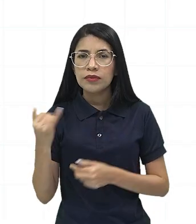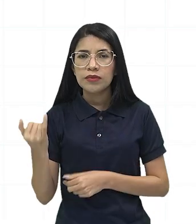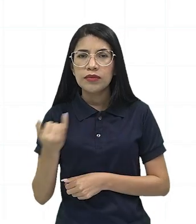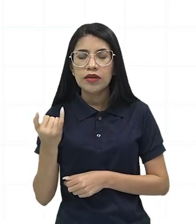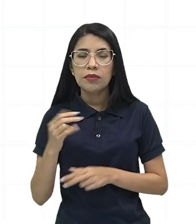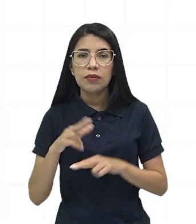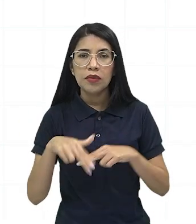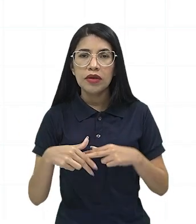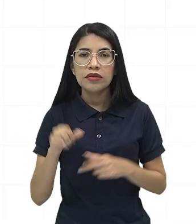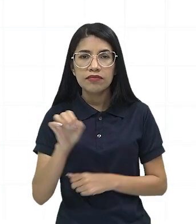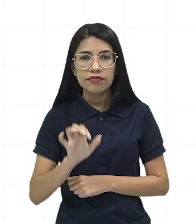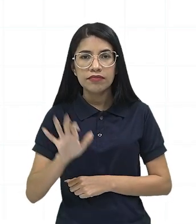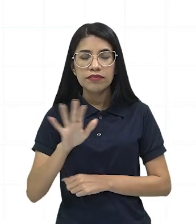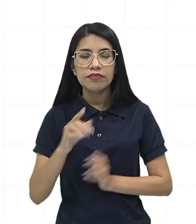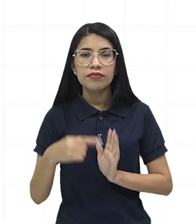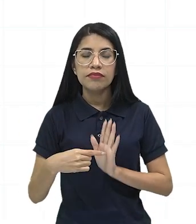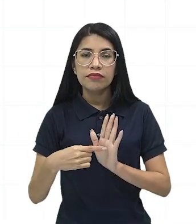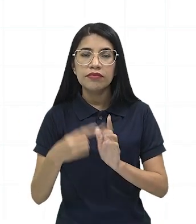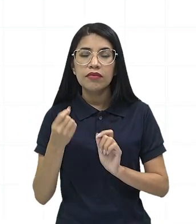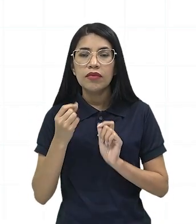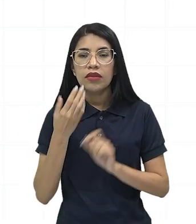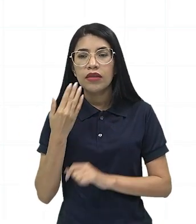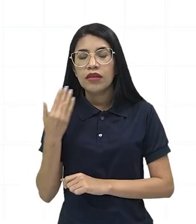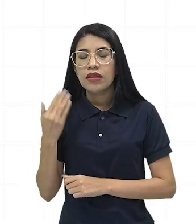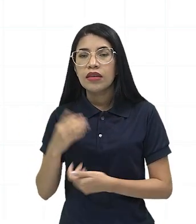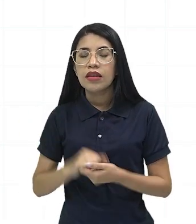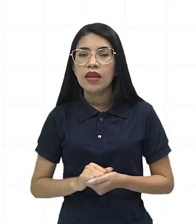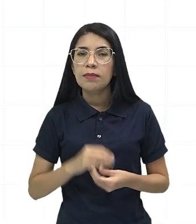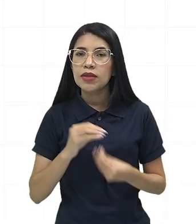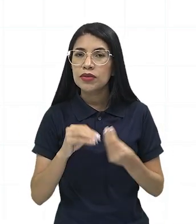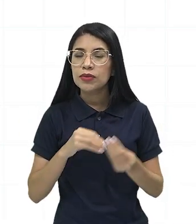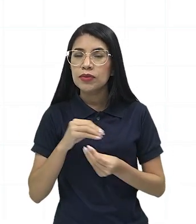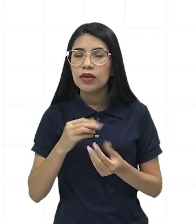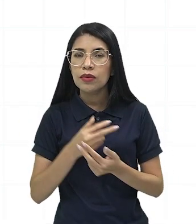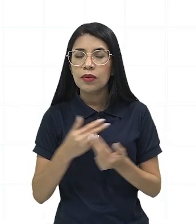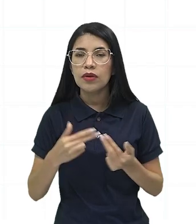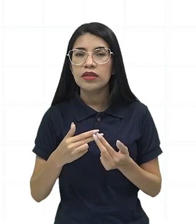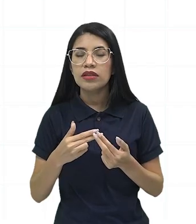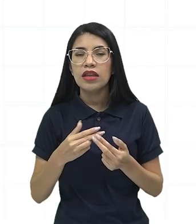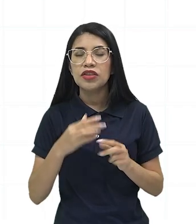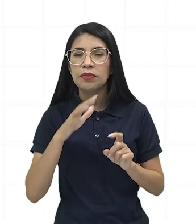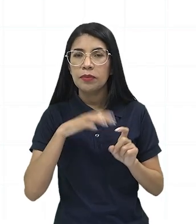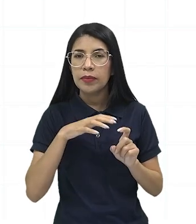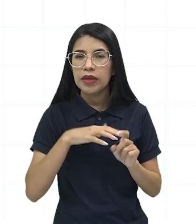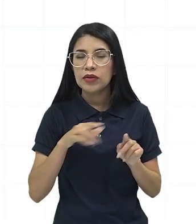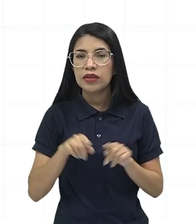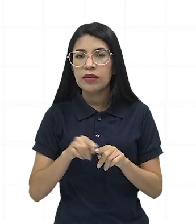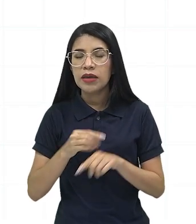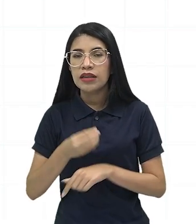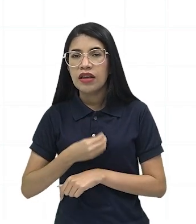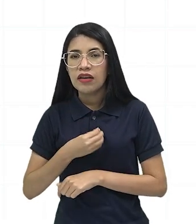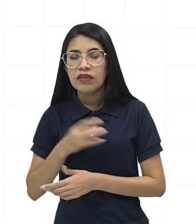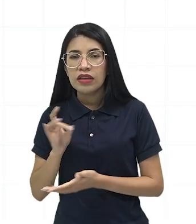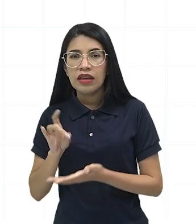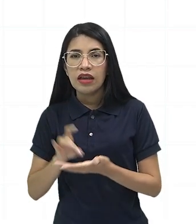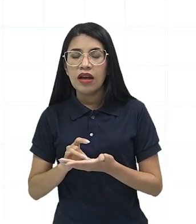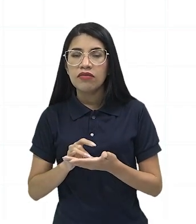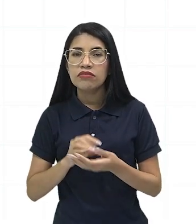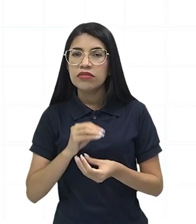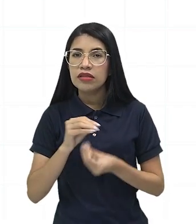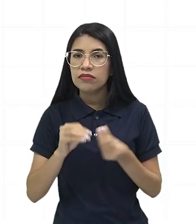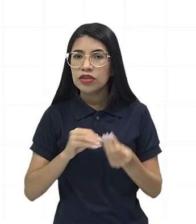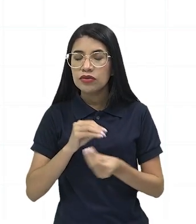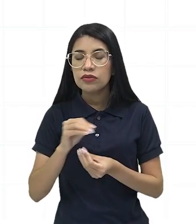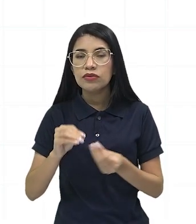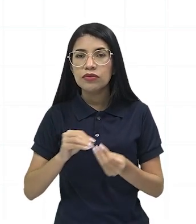os nossos guerreiros, né? Mistura elementos da vida terrena com elementos lendários e mitológicos. Então pega a mitologia grega e mistura